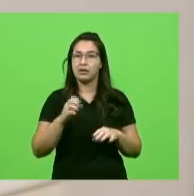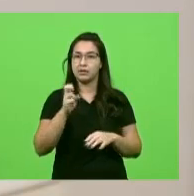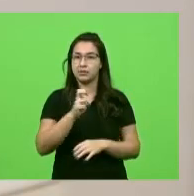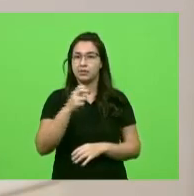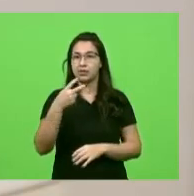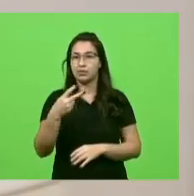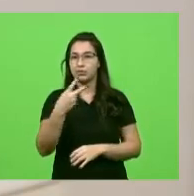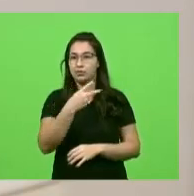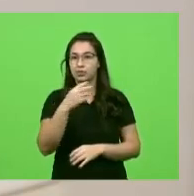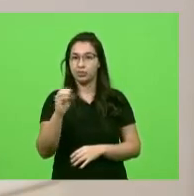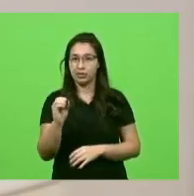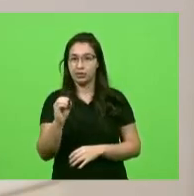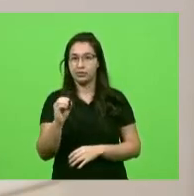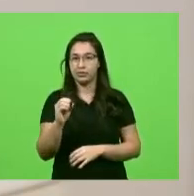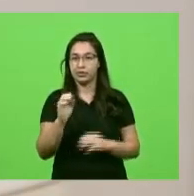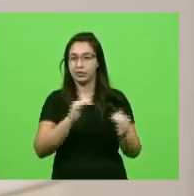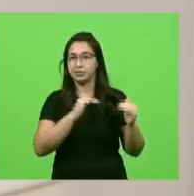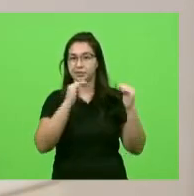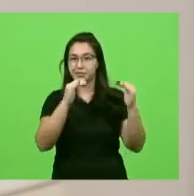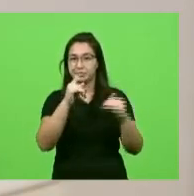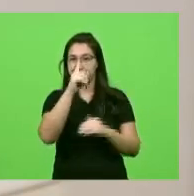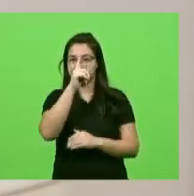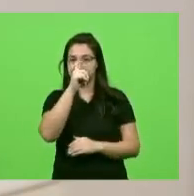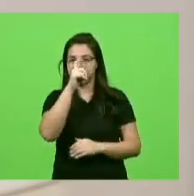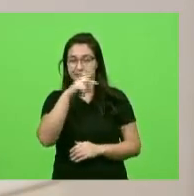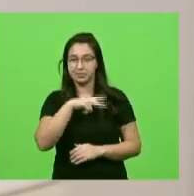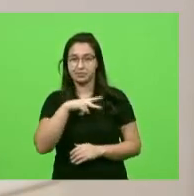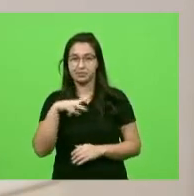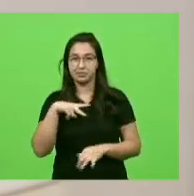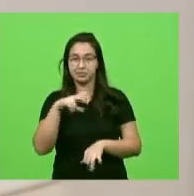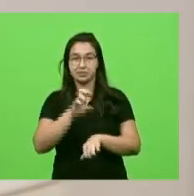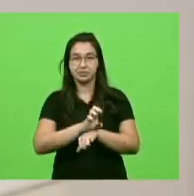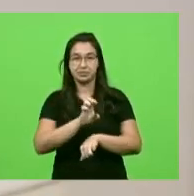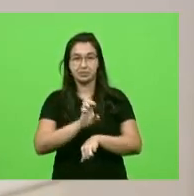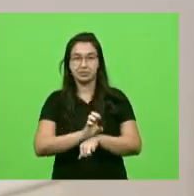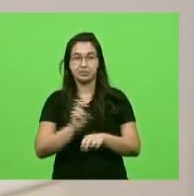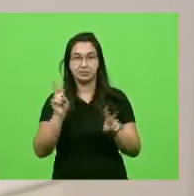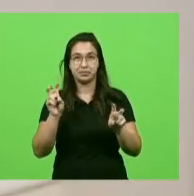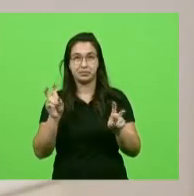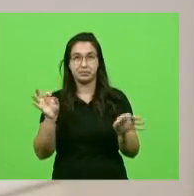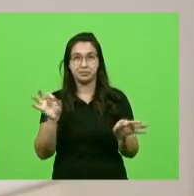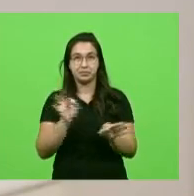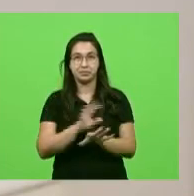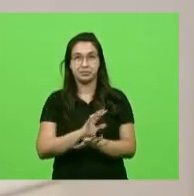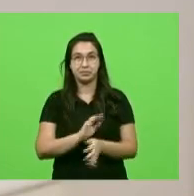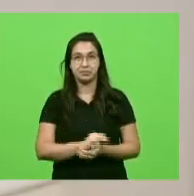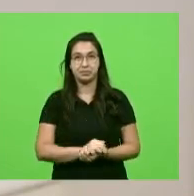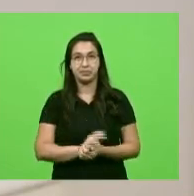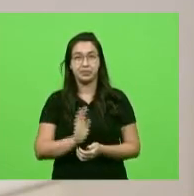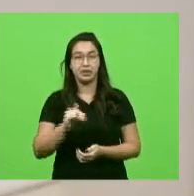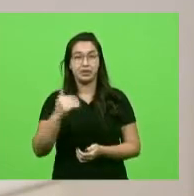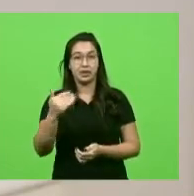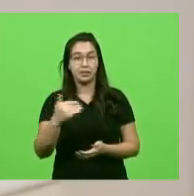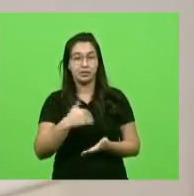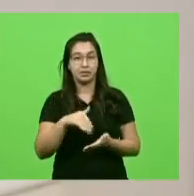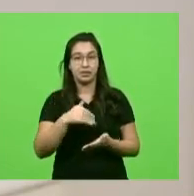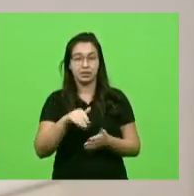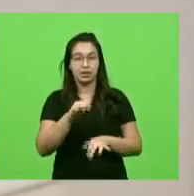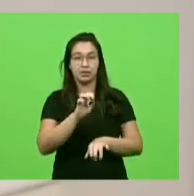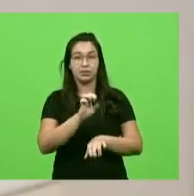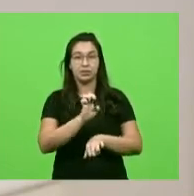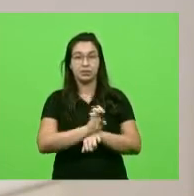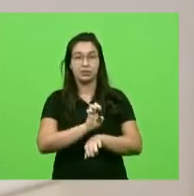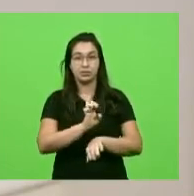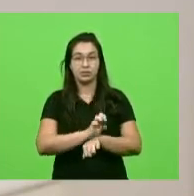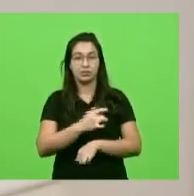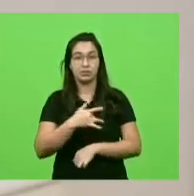52/2020 da Superintendência de Hospitais Públicos Estaduais, fecha aspas. Ponderou, entretanto, o secretário do Estado da Saúde que,